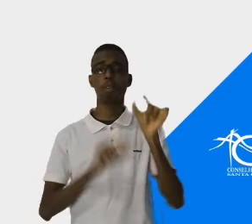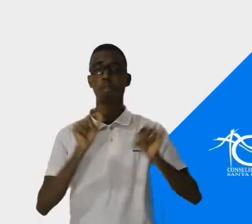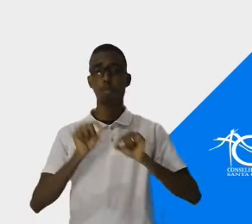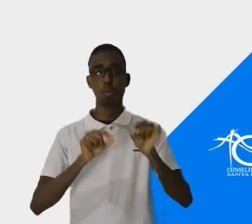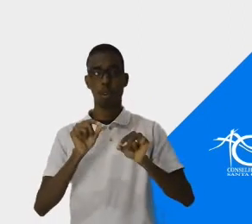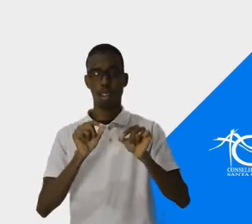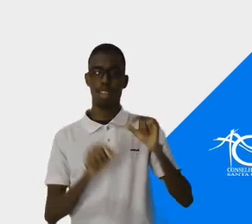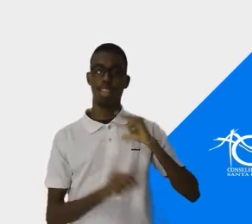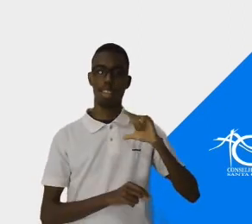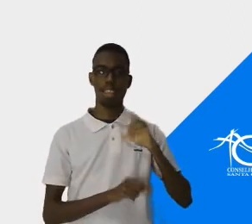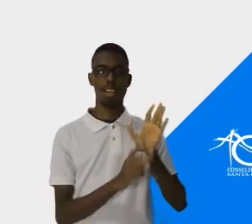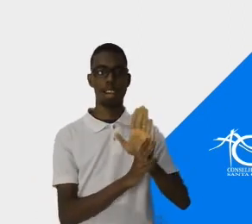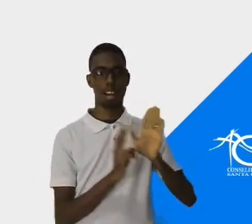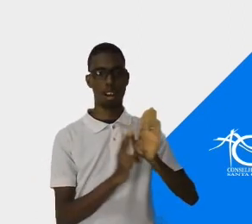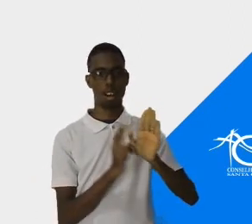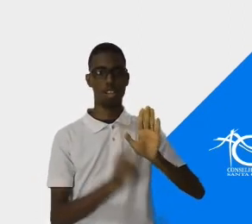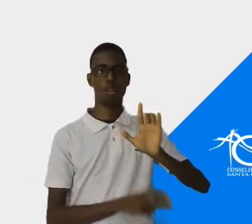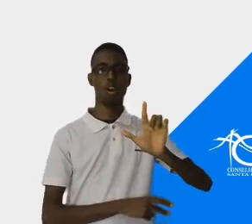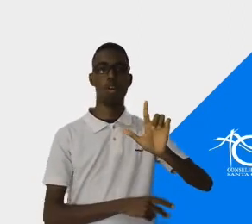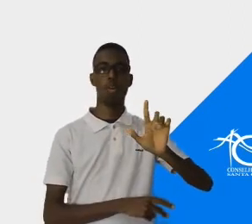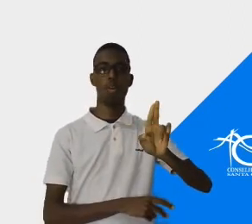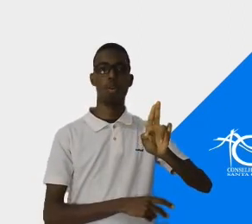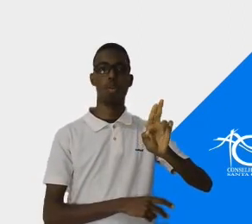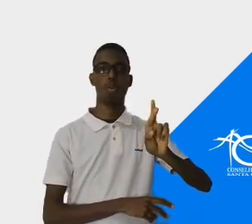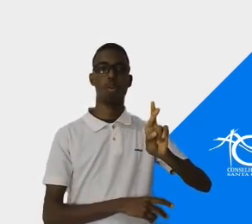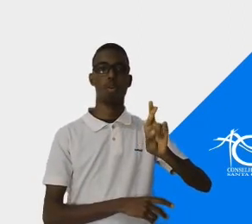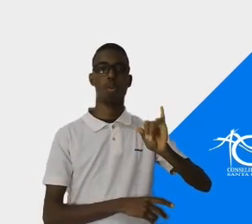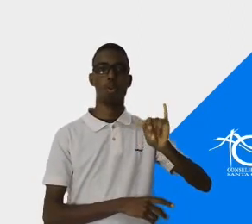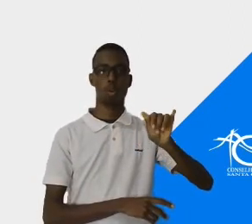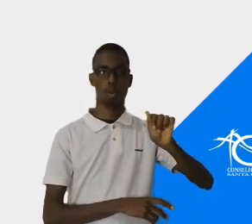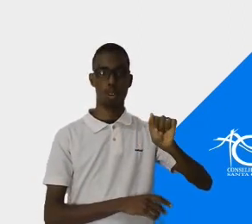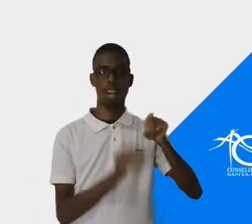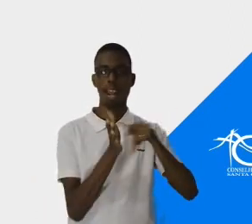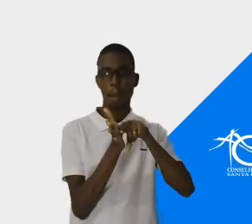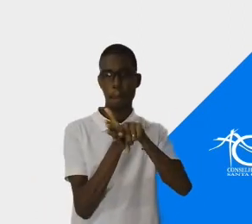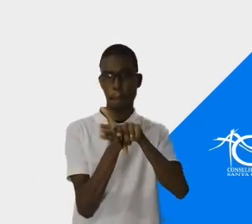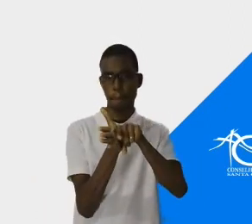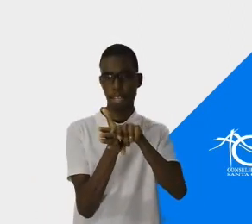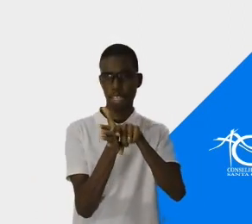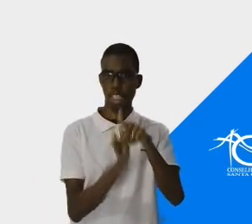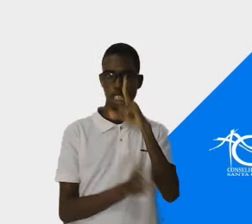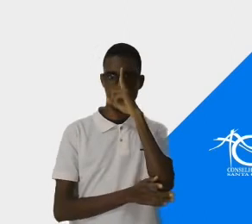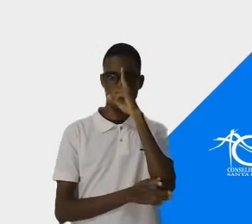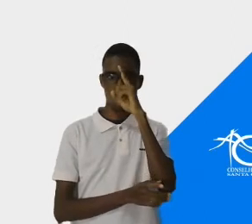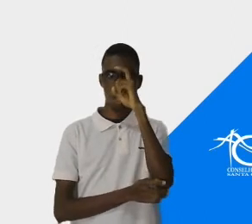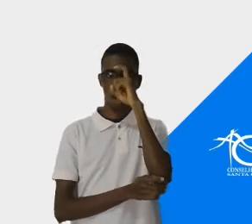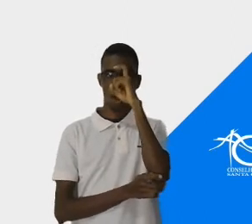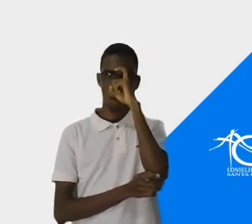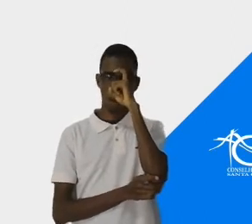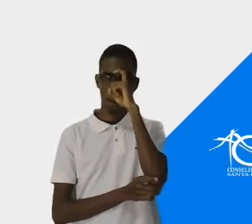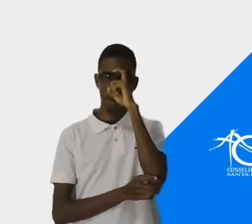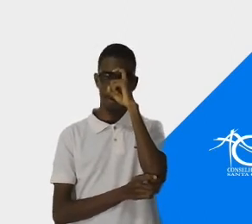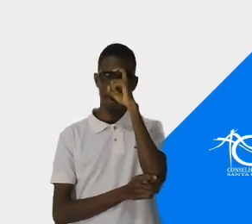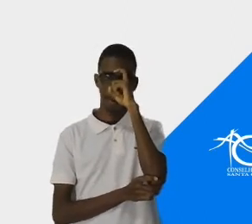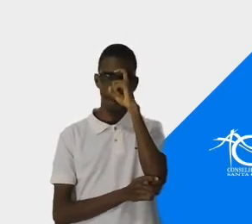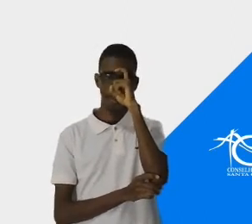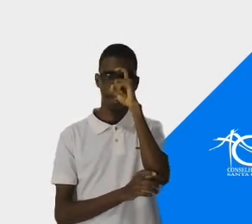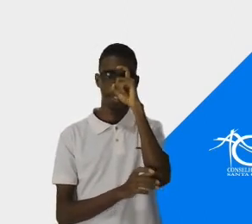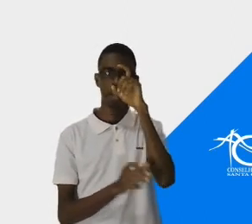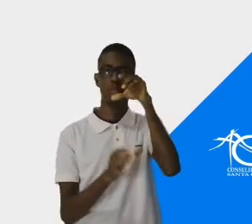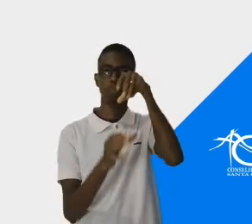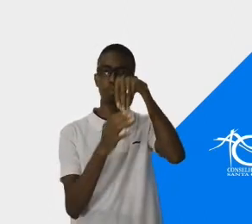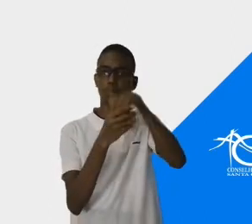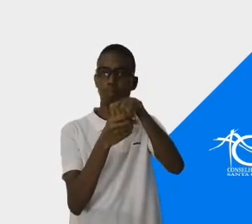quando ele fazia assistência e pesquisa no Hospital do Exército com soldados que tinham sofrido lesões cerebrais, né?